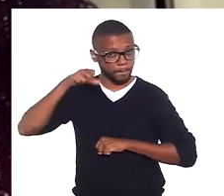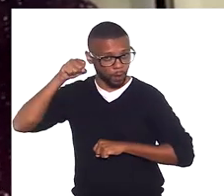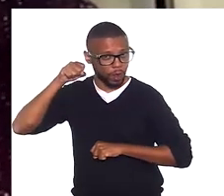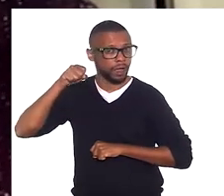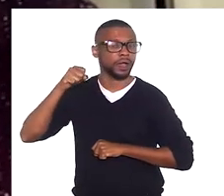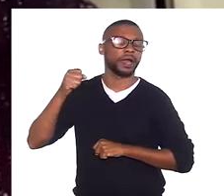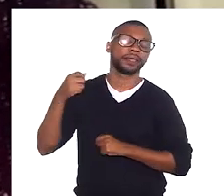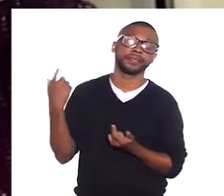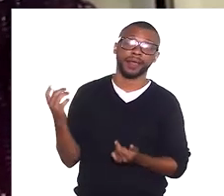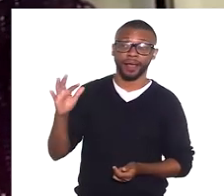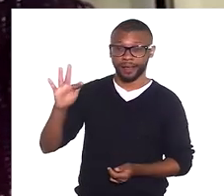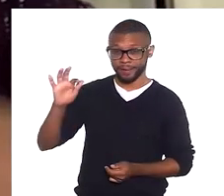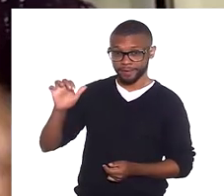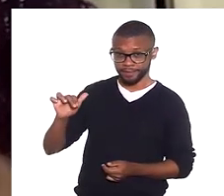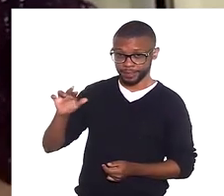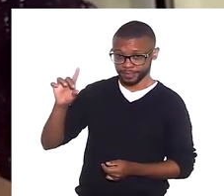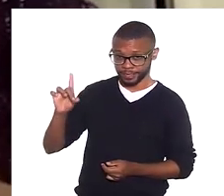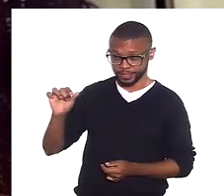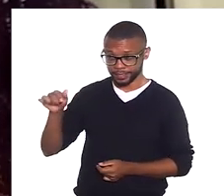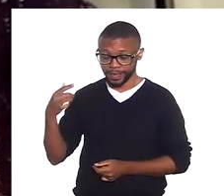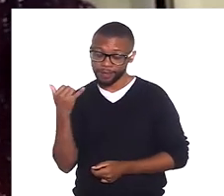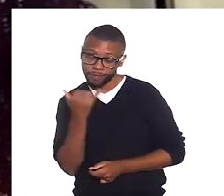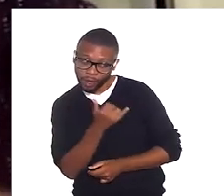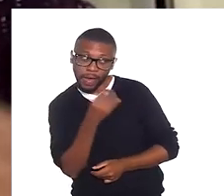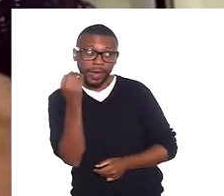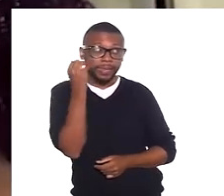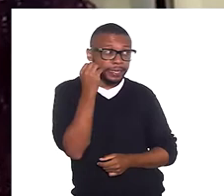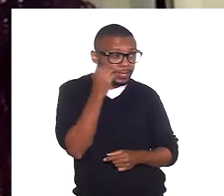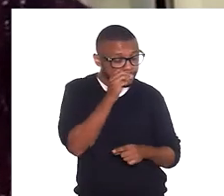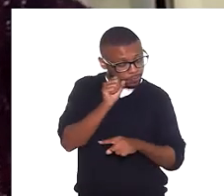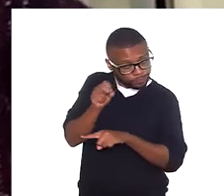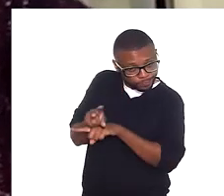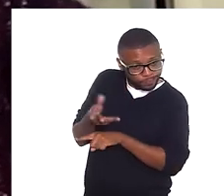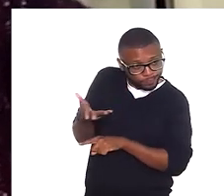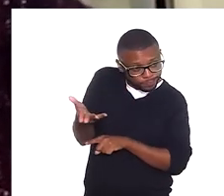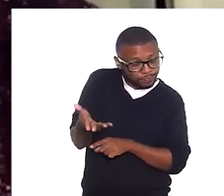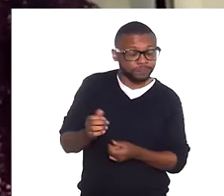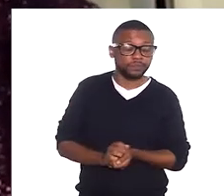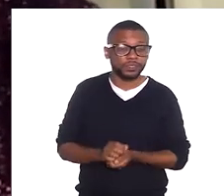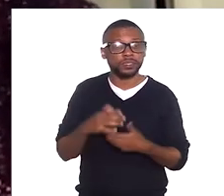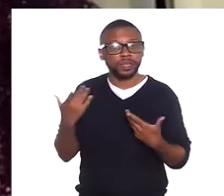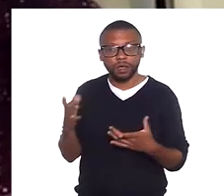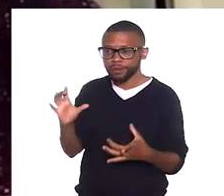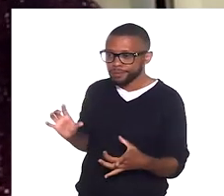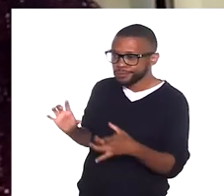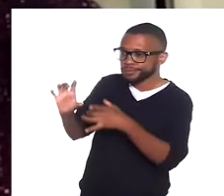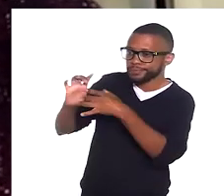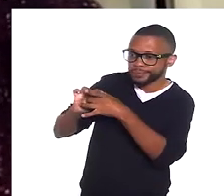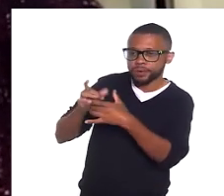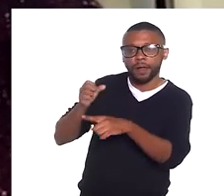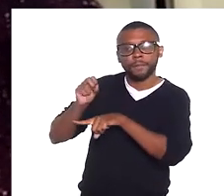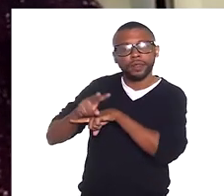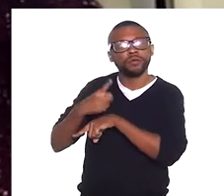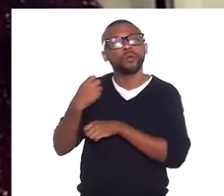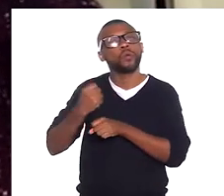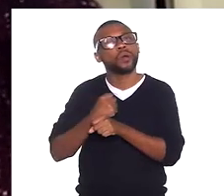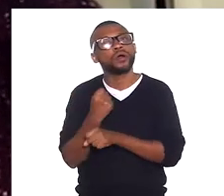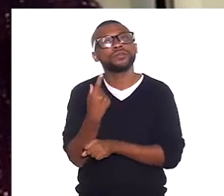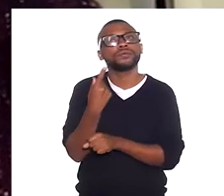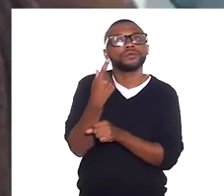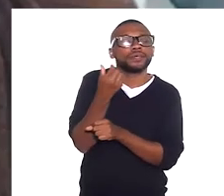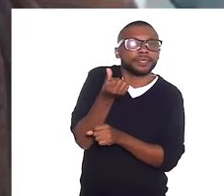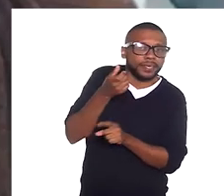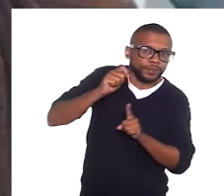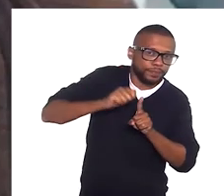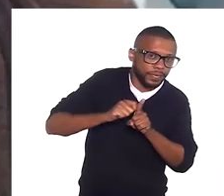essa pós-graduação, e a Fernanda falou, olha, eu acho que você devia aplicar, pensa em fazer e tal. E aí eu apliquei e entrei, e foi